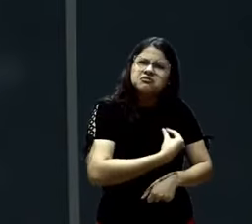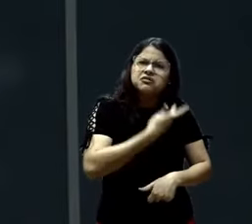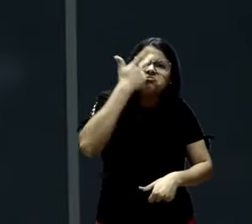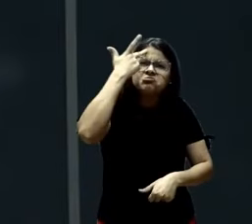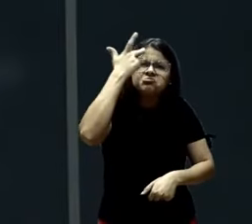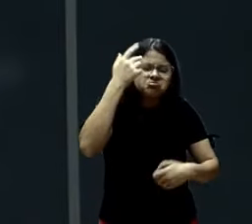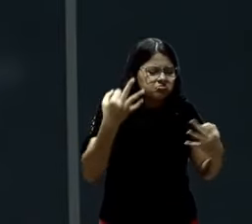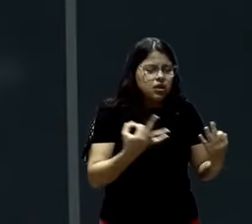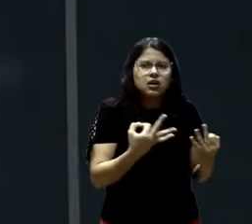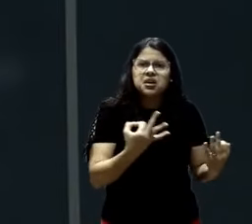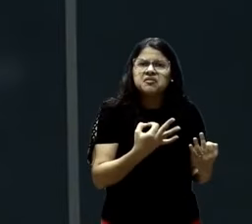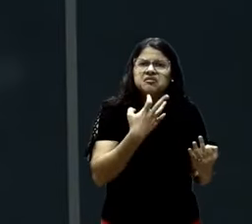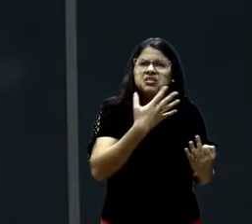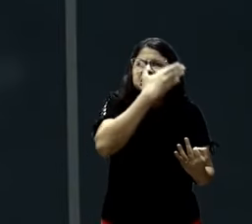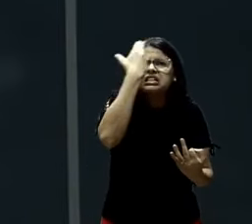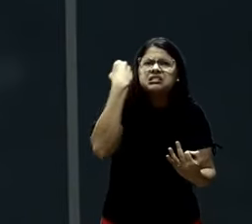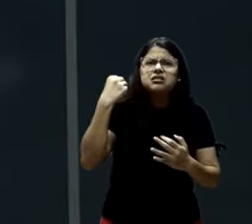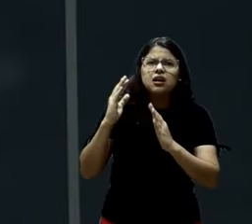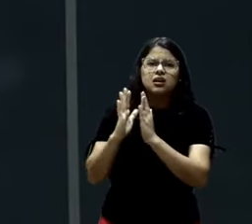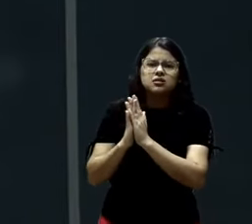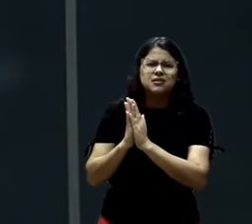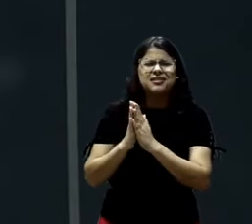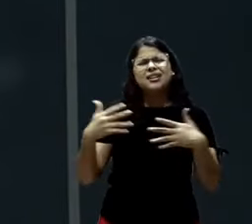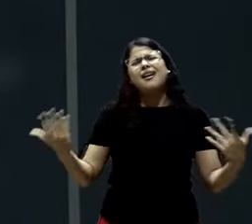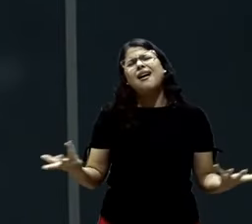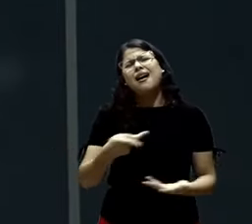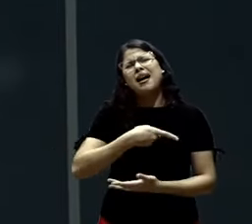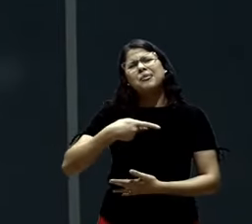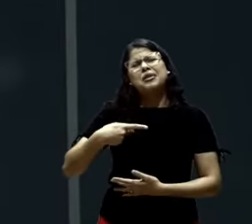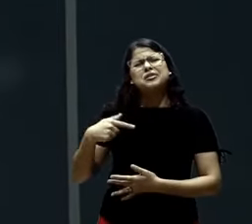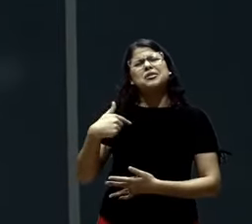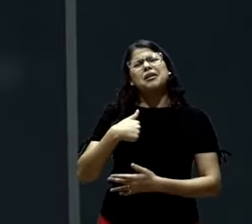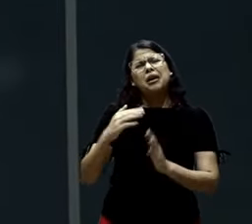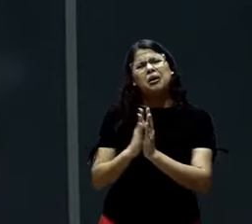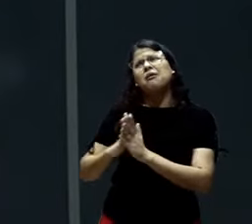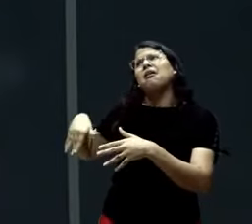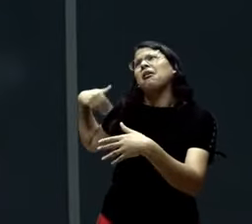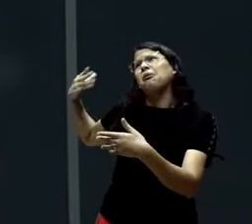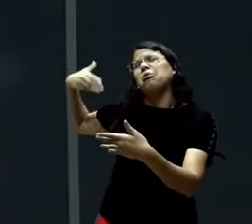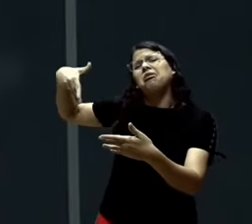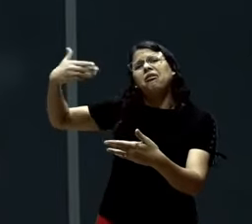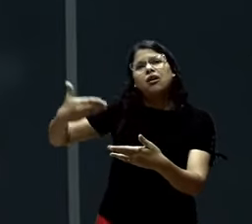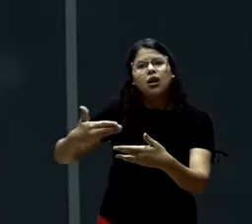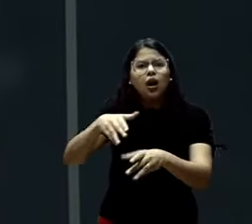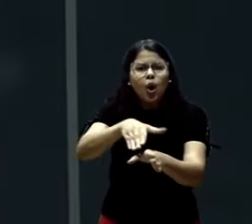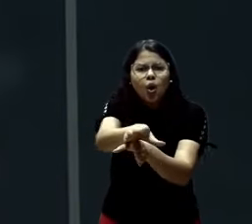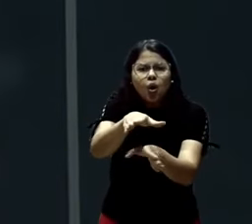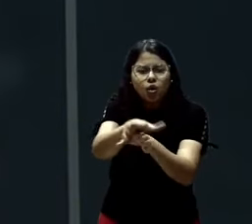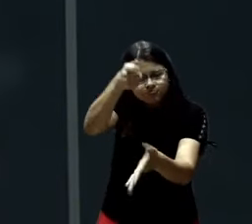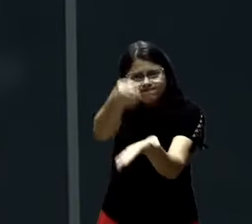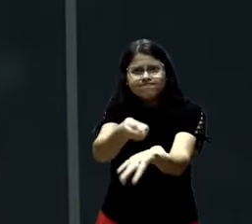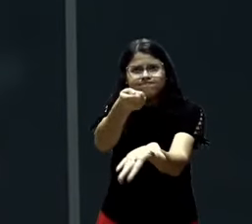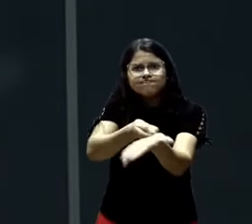desapercebido. Pastor, eu já venho orando há muito tempo. Um conselho: persista, porque a